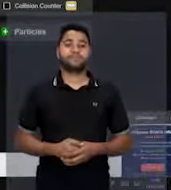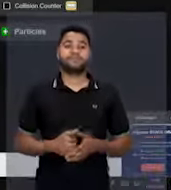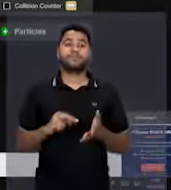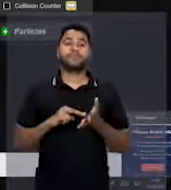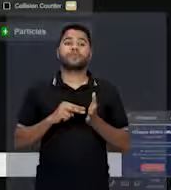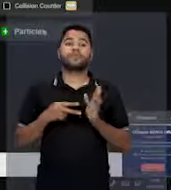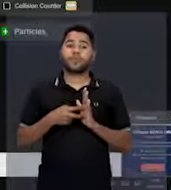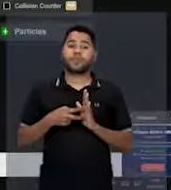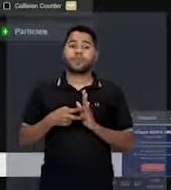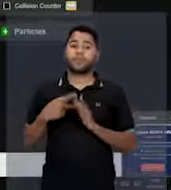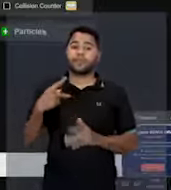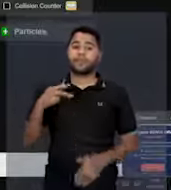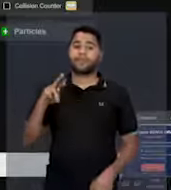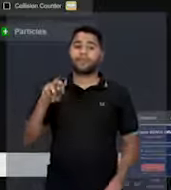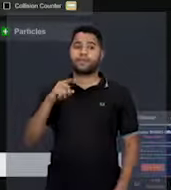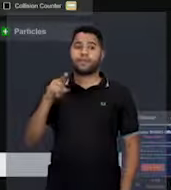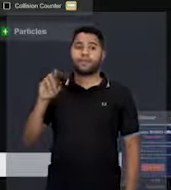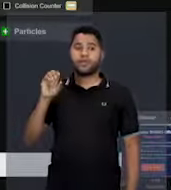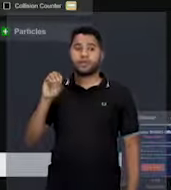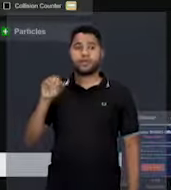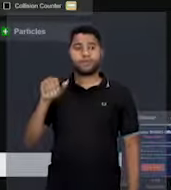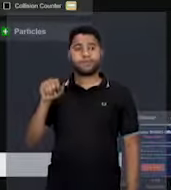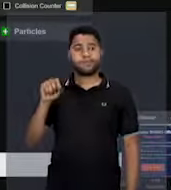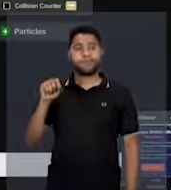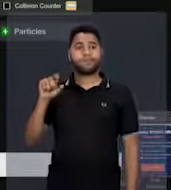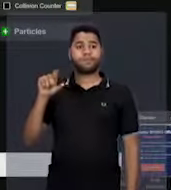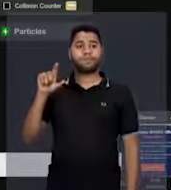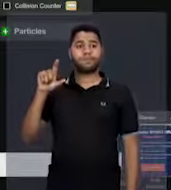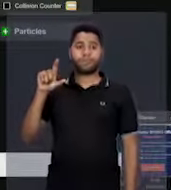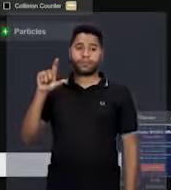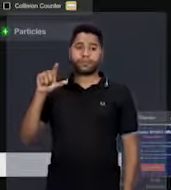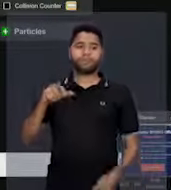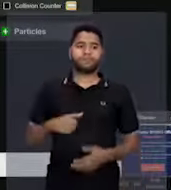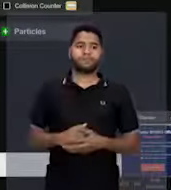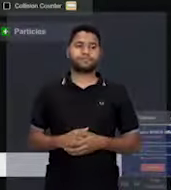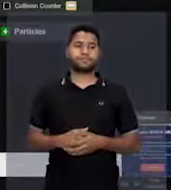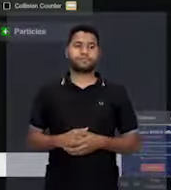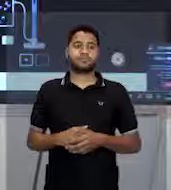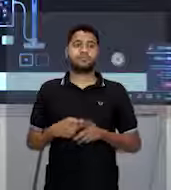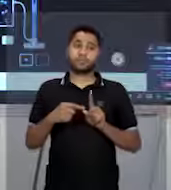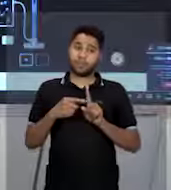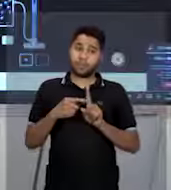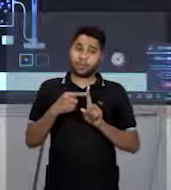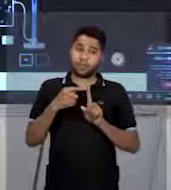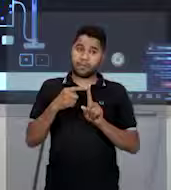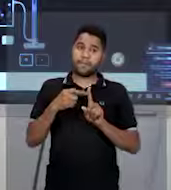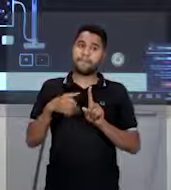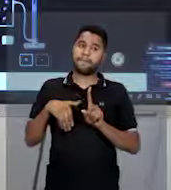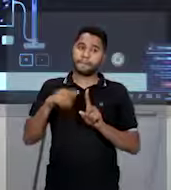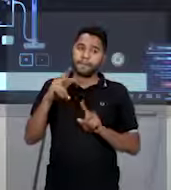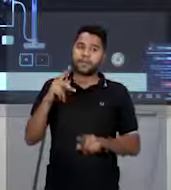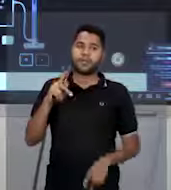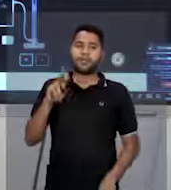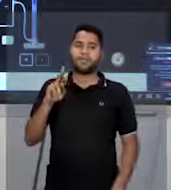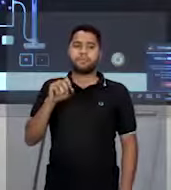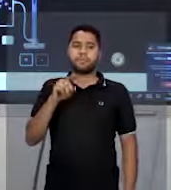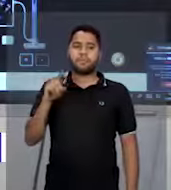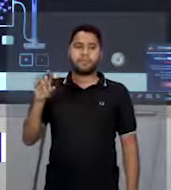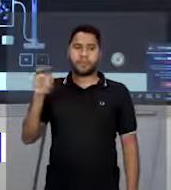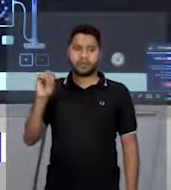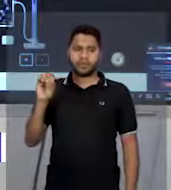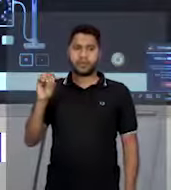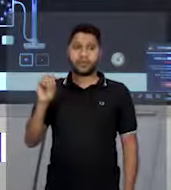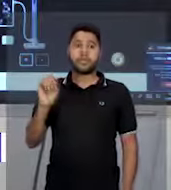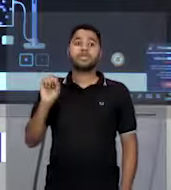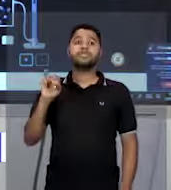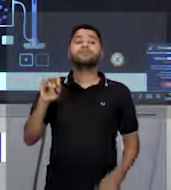fazer com que aquela pressão aumente, certo? Então, maior temperatura, maior pressão, correto? E